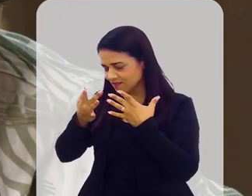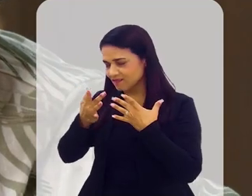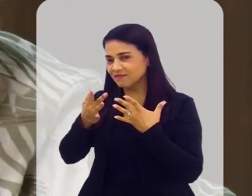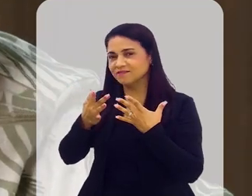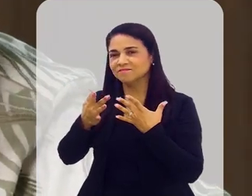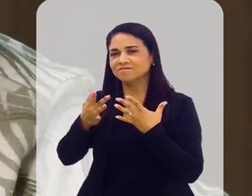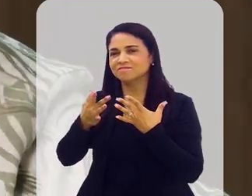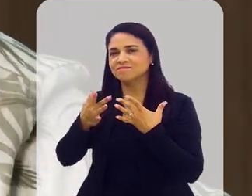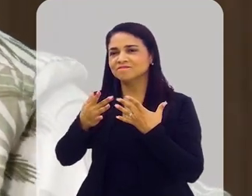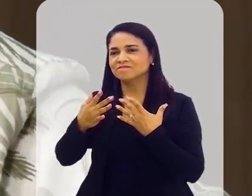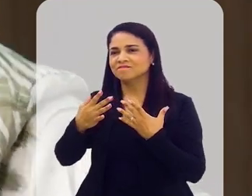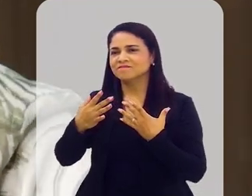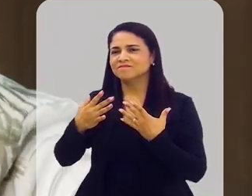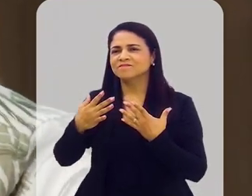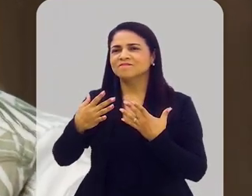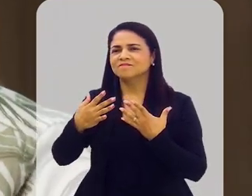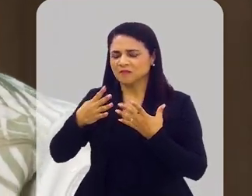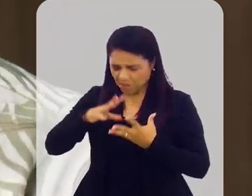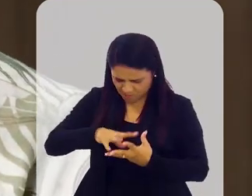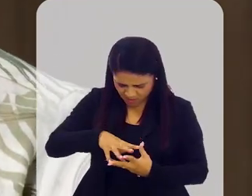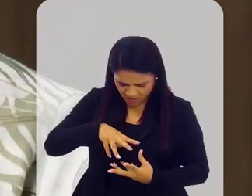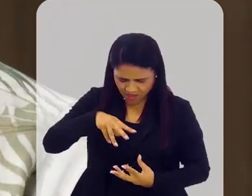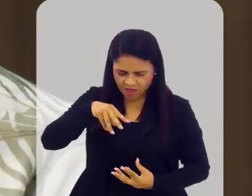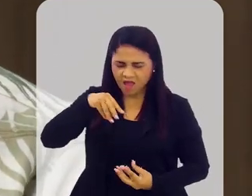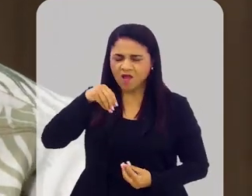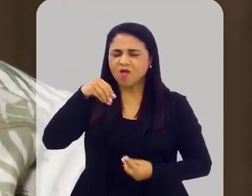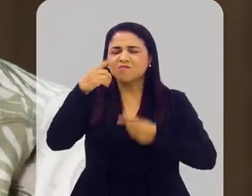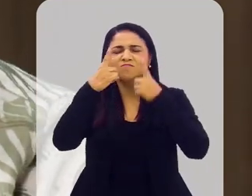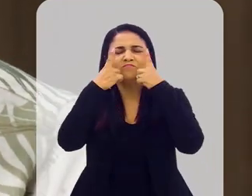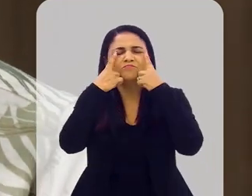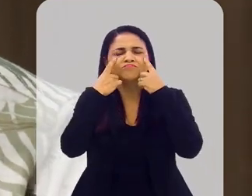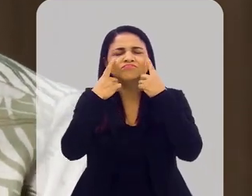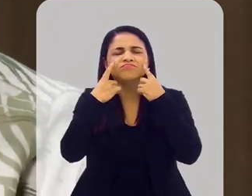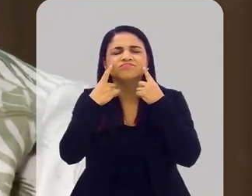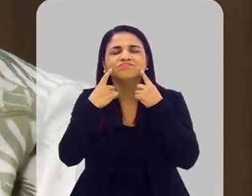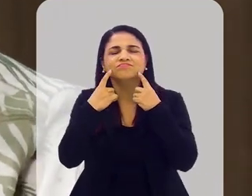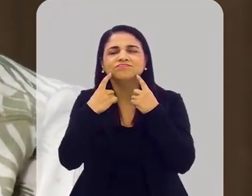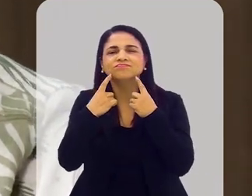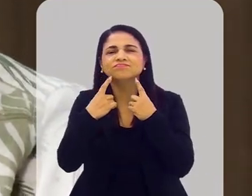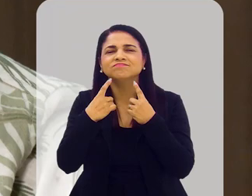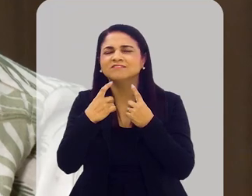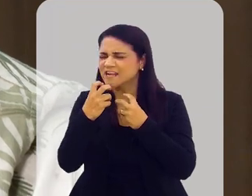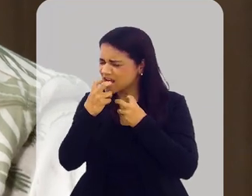deixes. A minha alma chora,